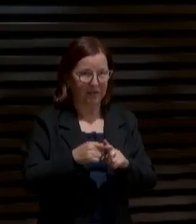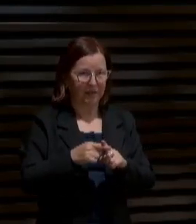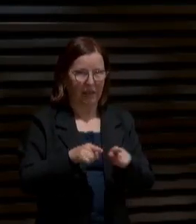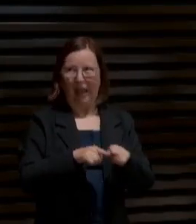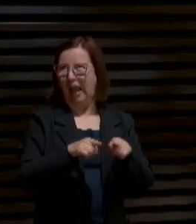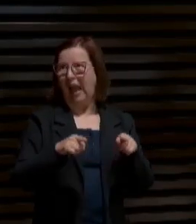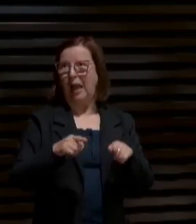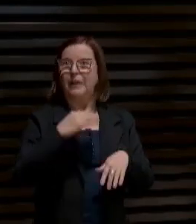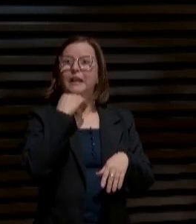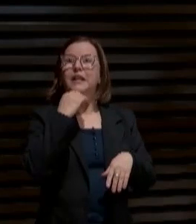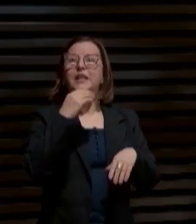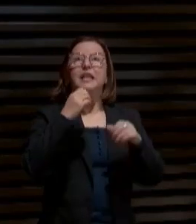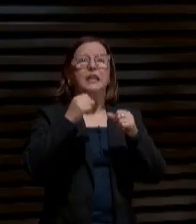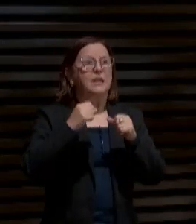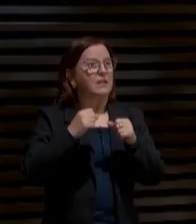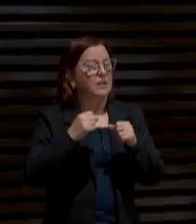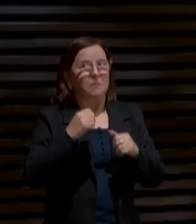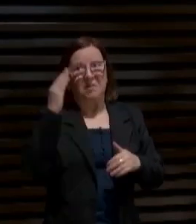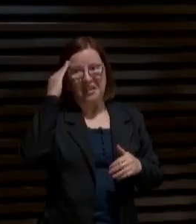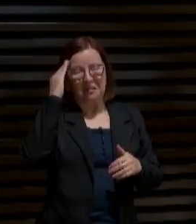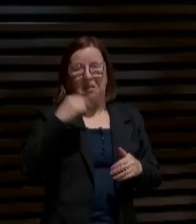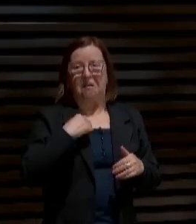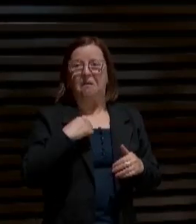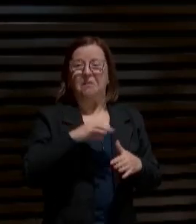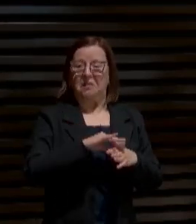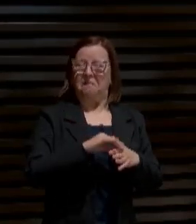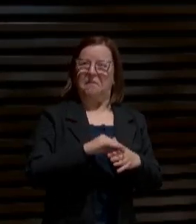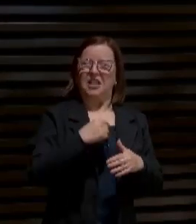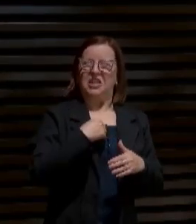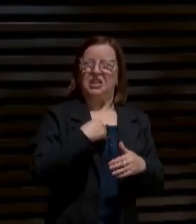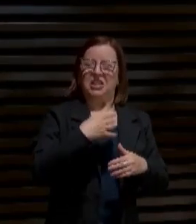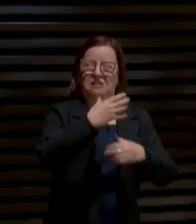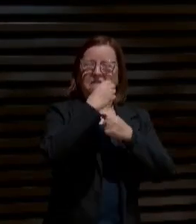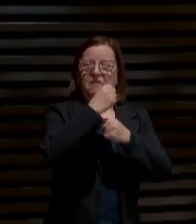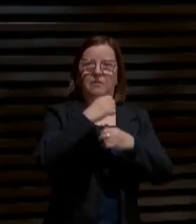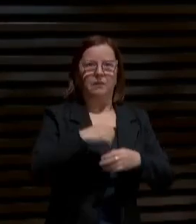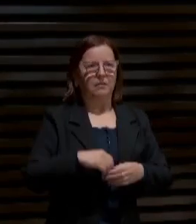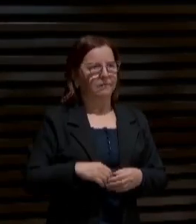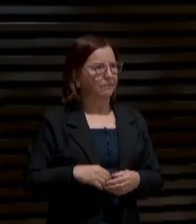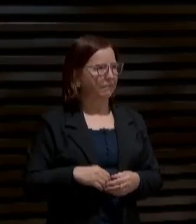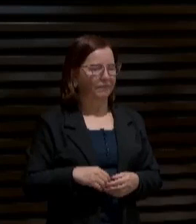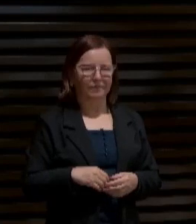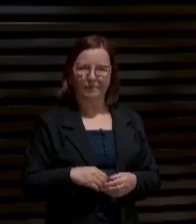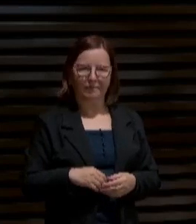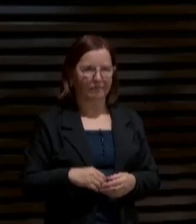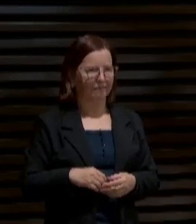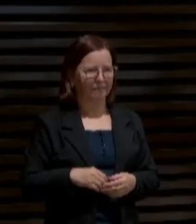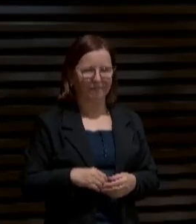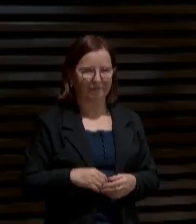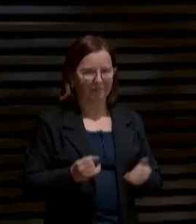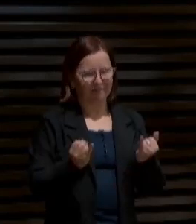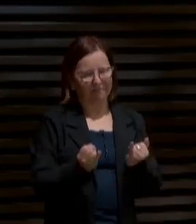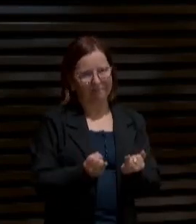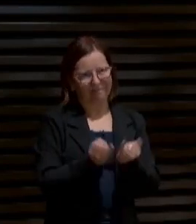fiquei doente eu sou forte o que coisa né você ficou mais precisando de aprender a viver em comunidade